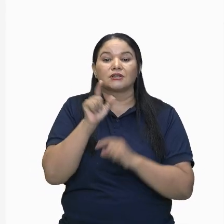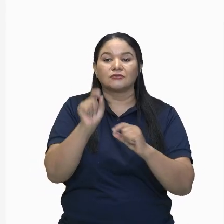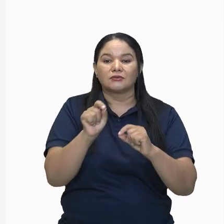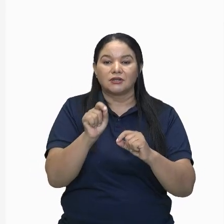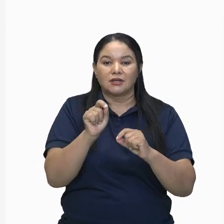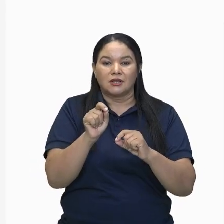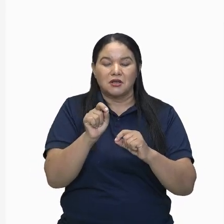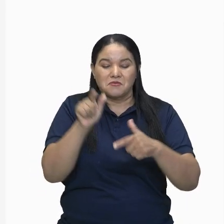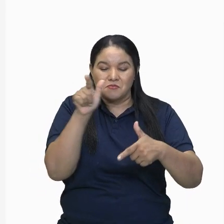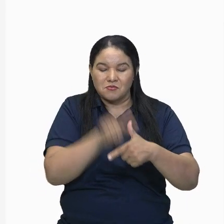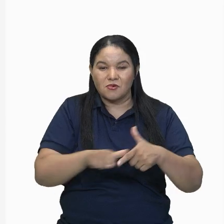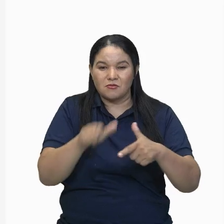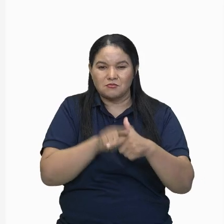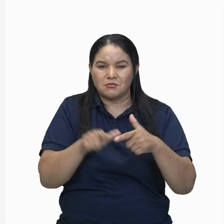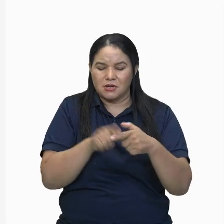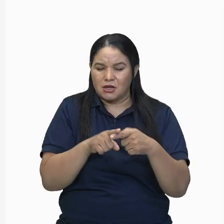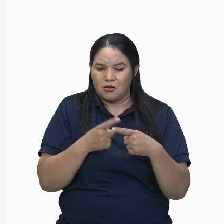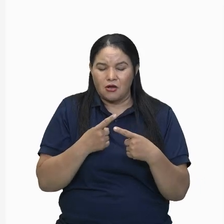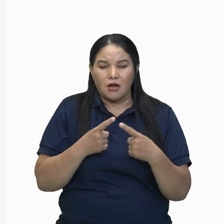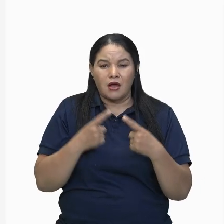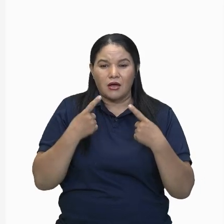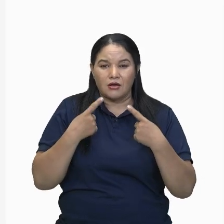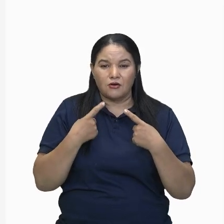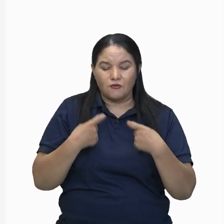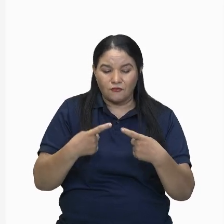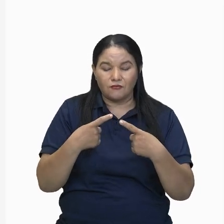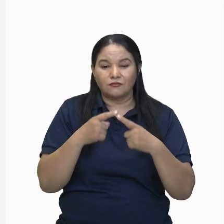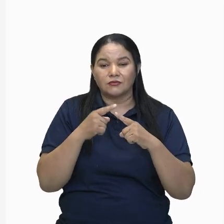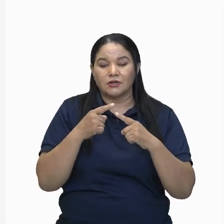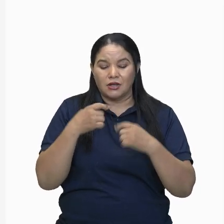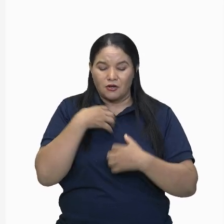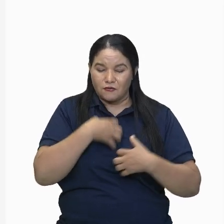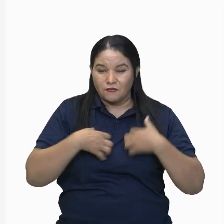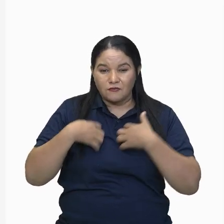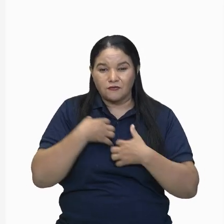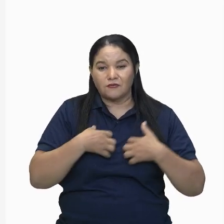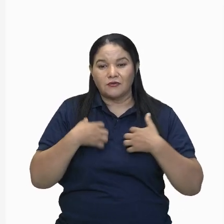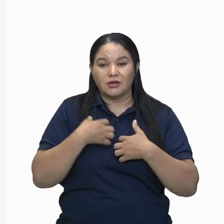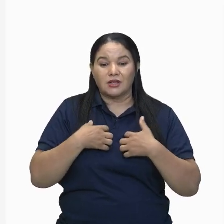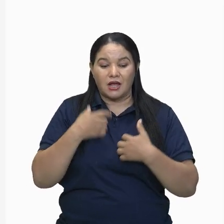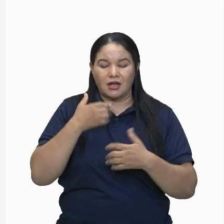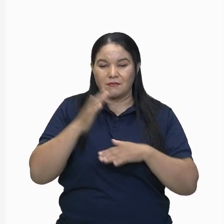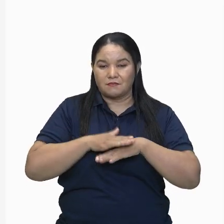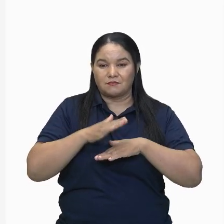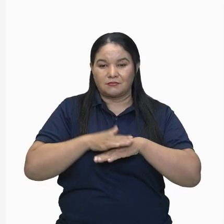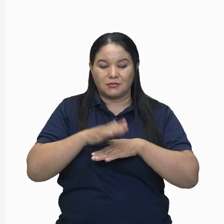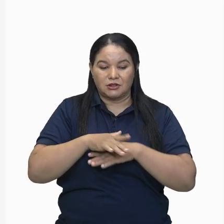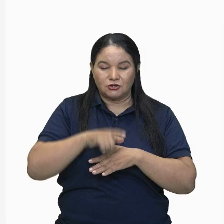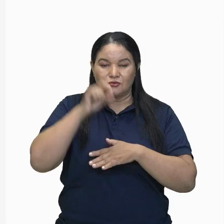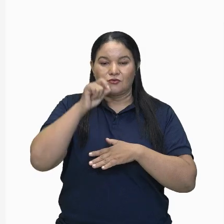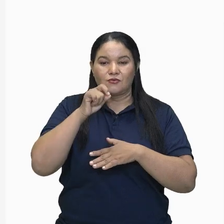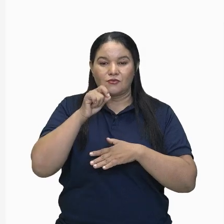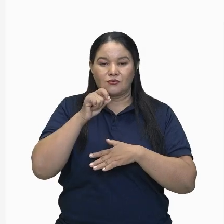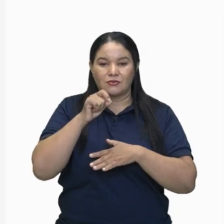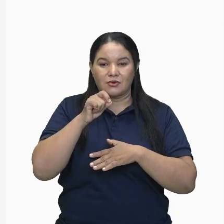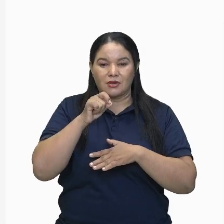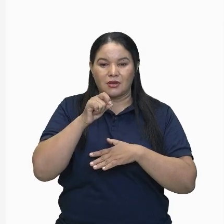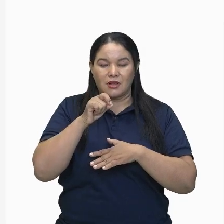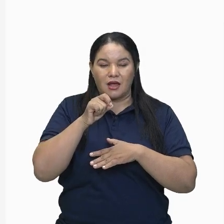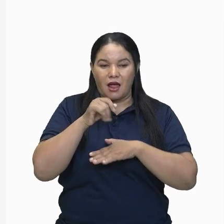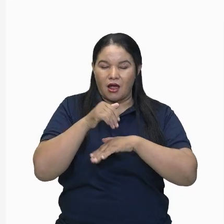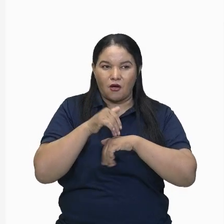lidar com os conflitos de suas escolhas e não atribui isso nem a